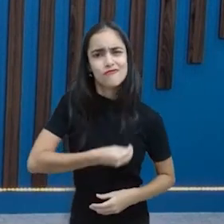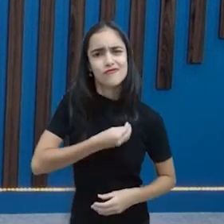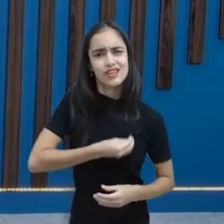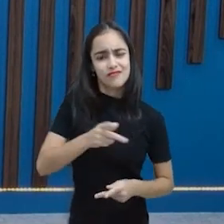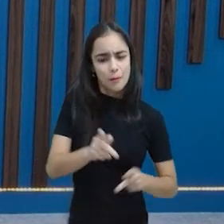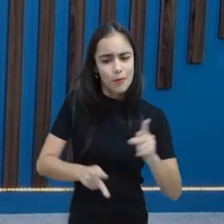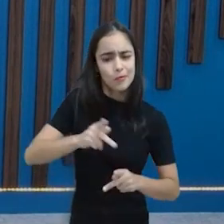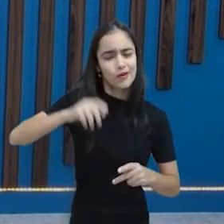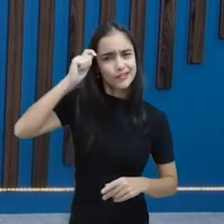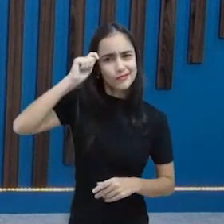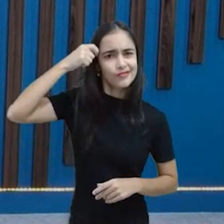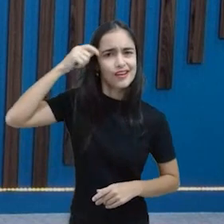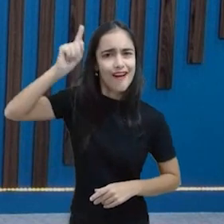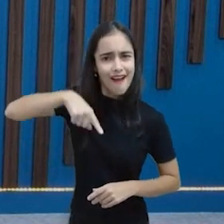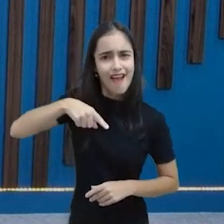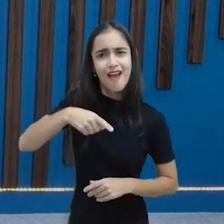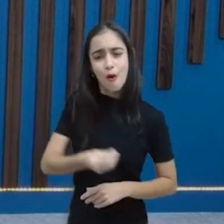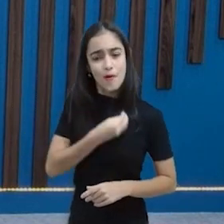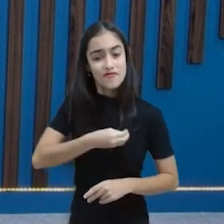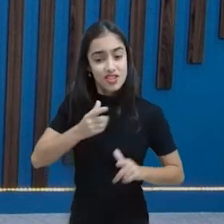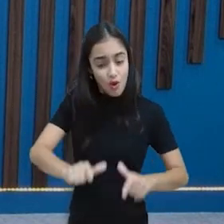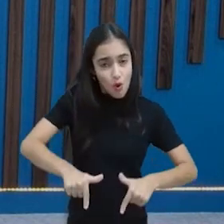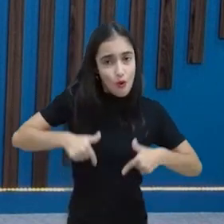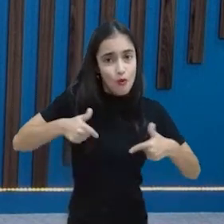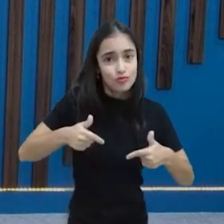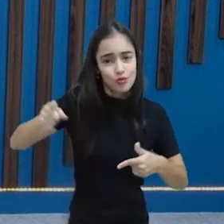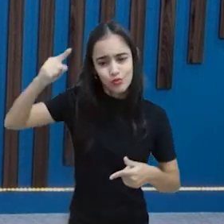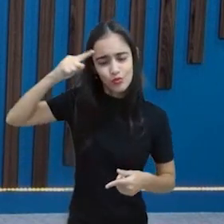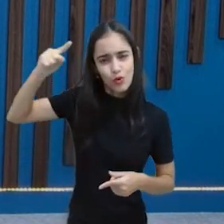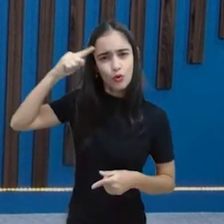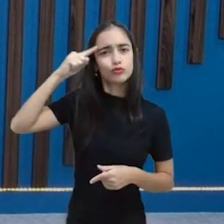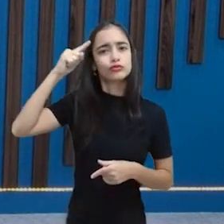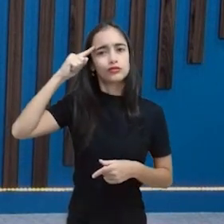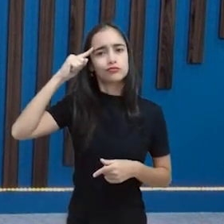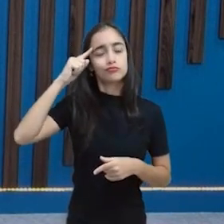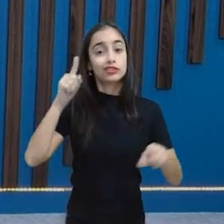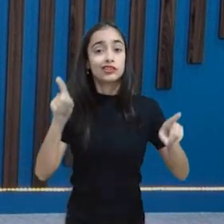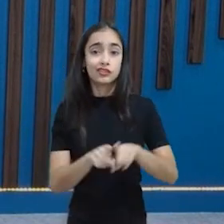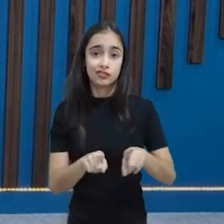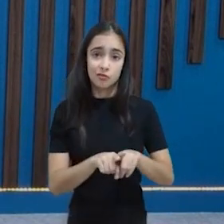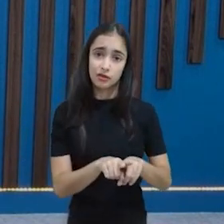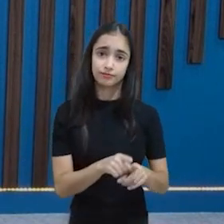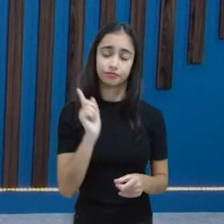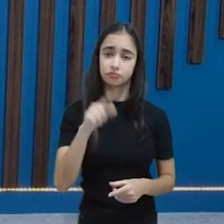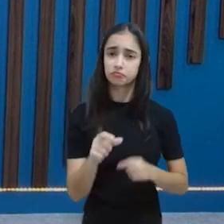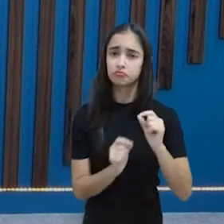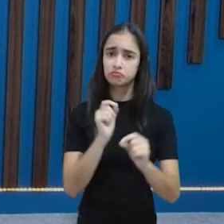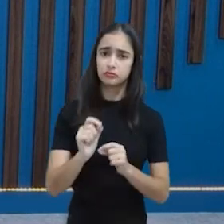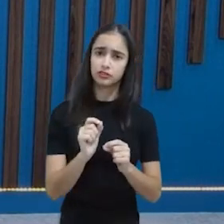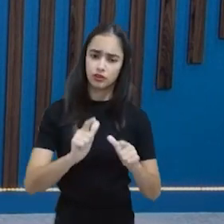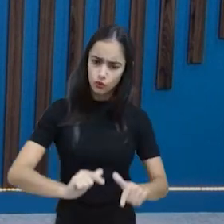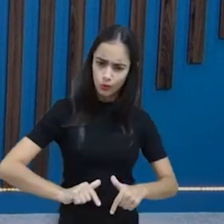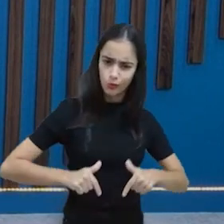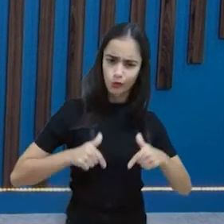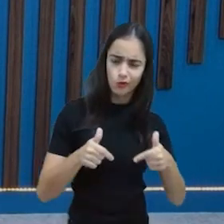luta, né? E essa luta tem que ser diária, constante. E, evidentemente, é uma luta, né, da população